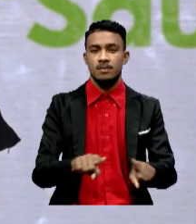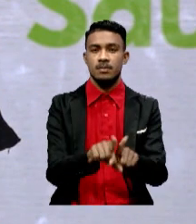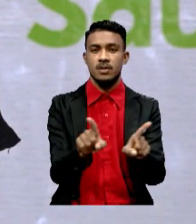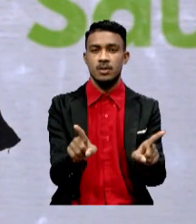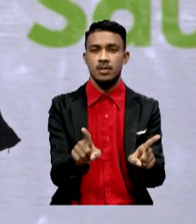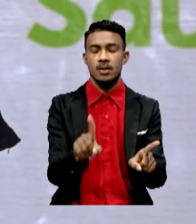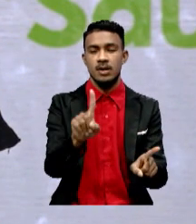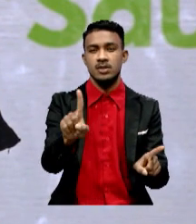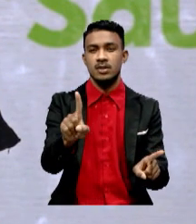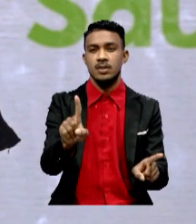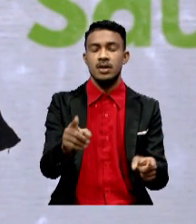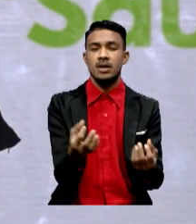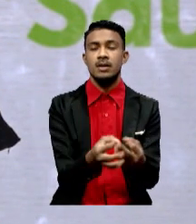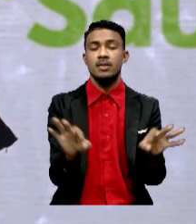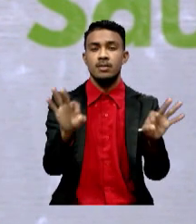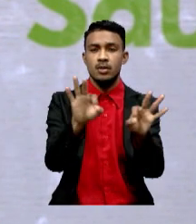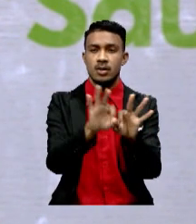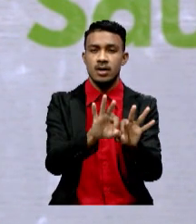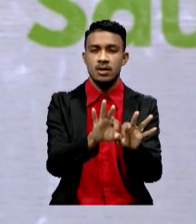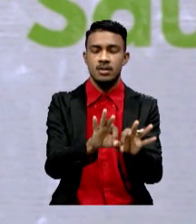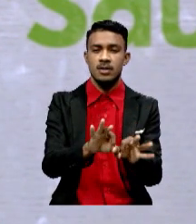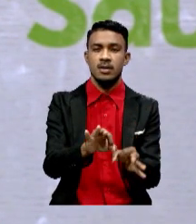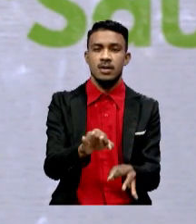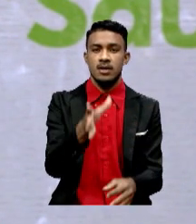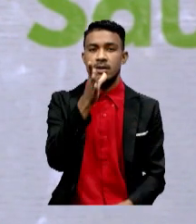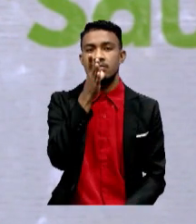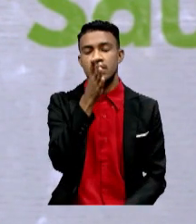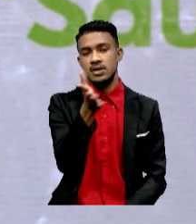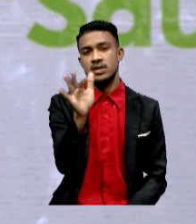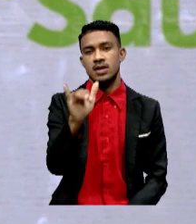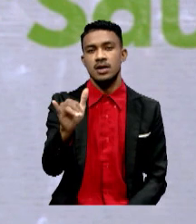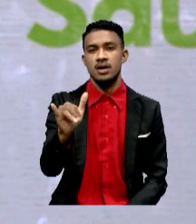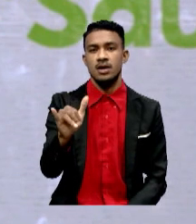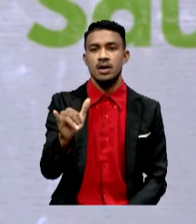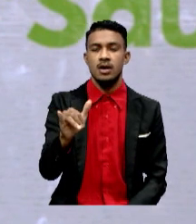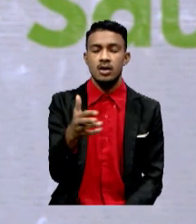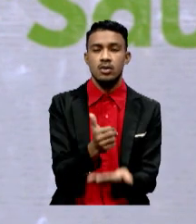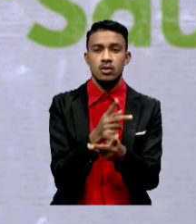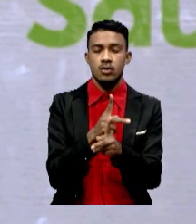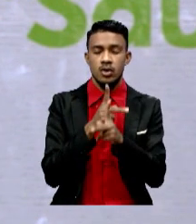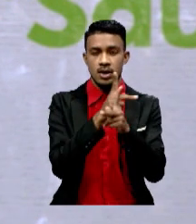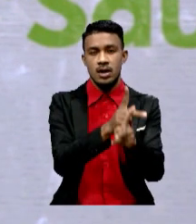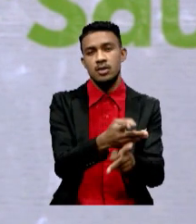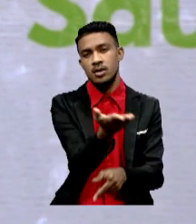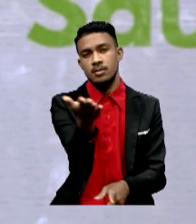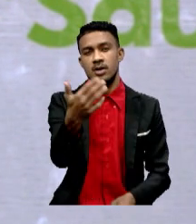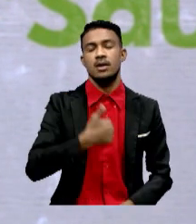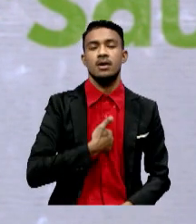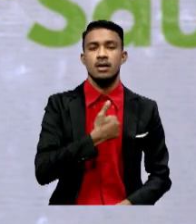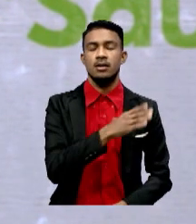ina em frente ao Serviço. Tamatan bayi minyakan, ini tamatan bayi minyak